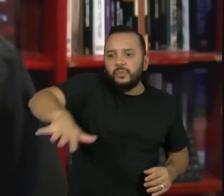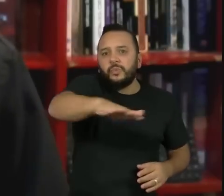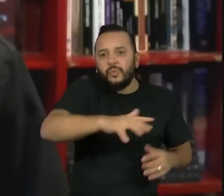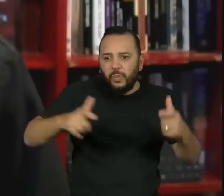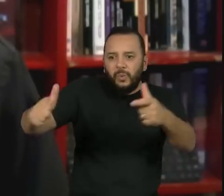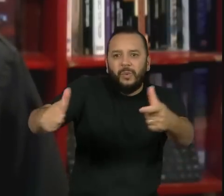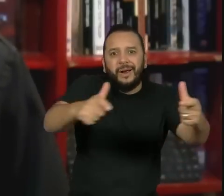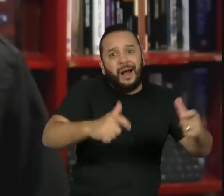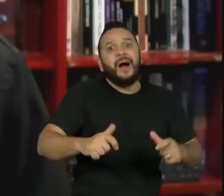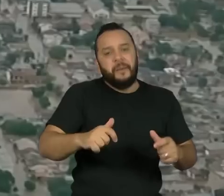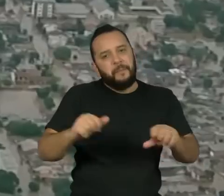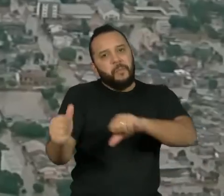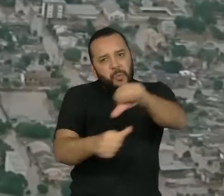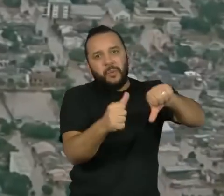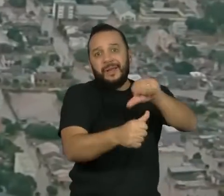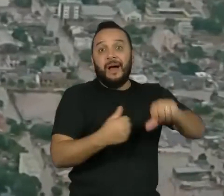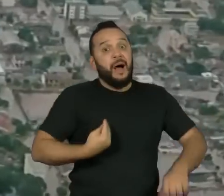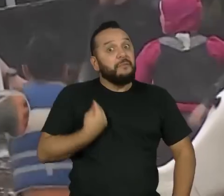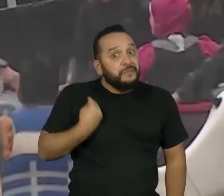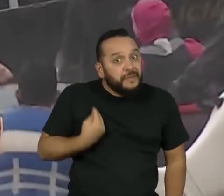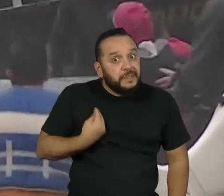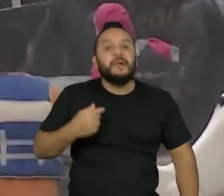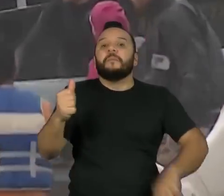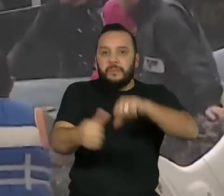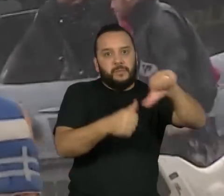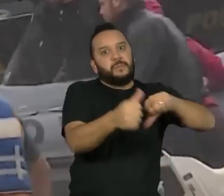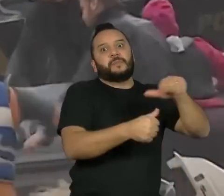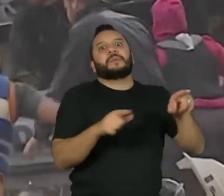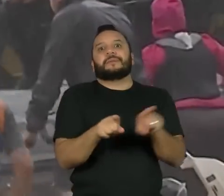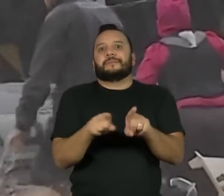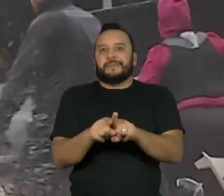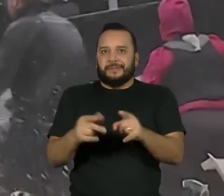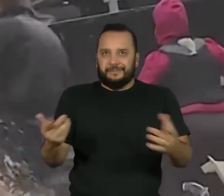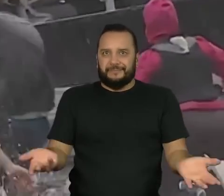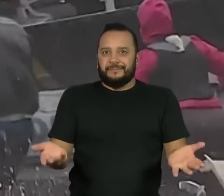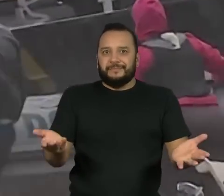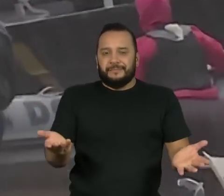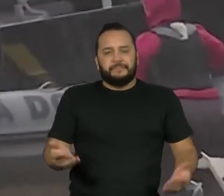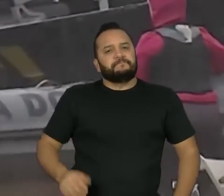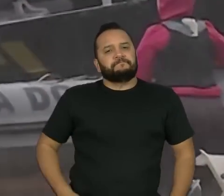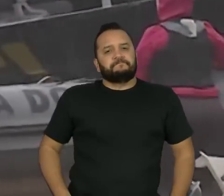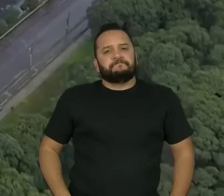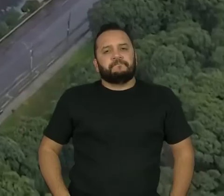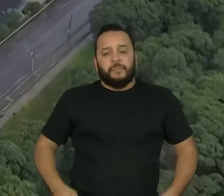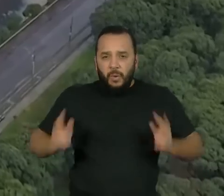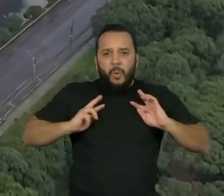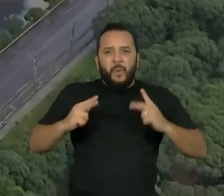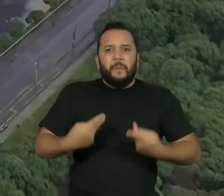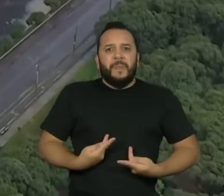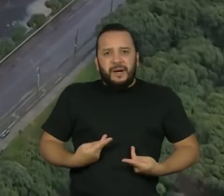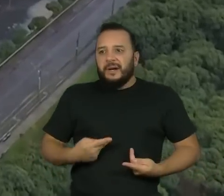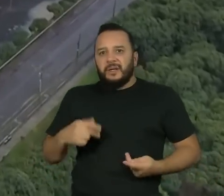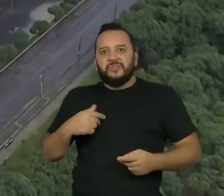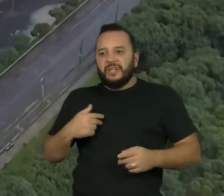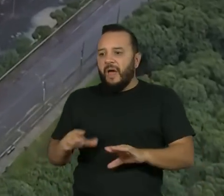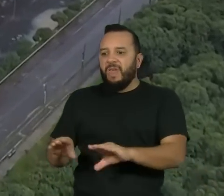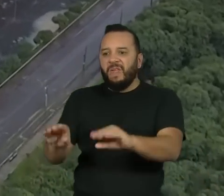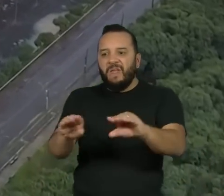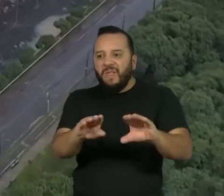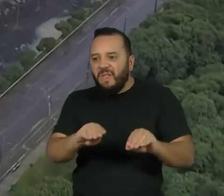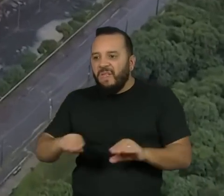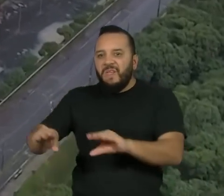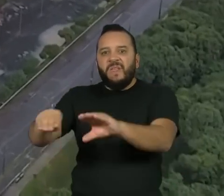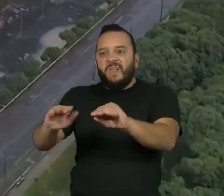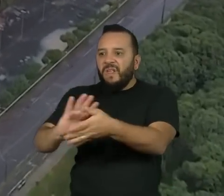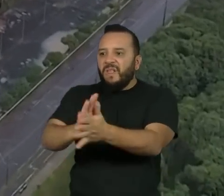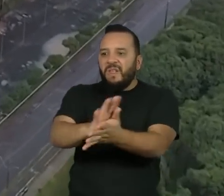da biosfera, da vida. Para o professor, as ações humanas contribuíram para a tragédia no Rio Grande do